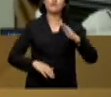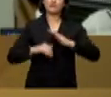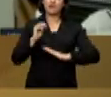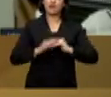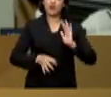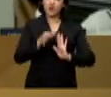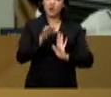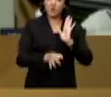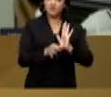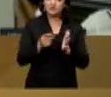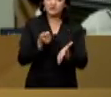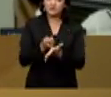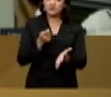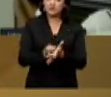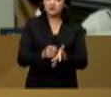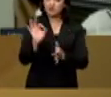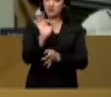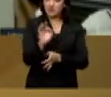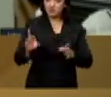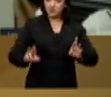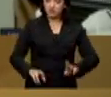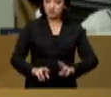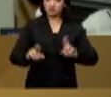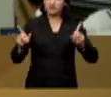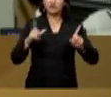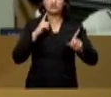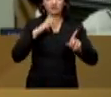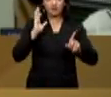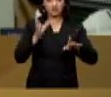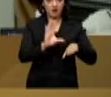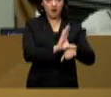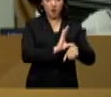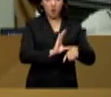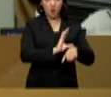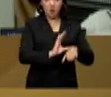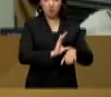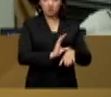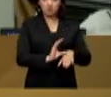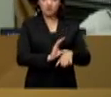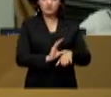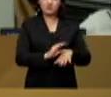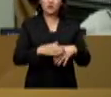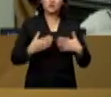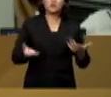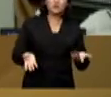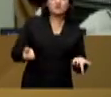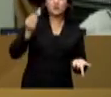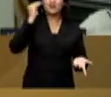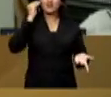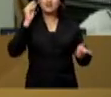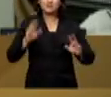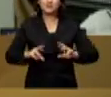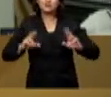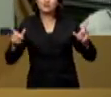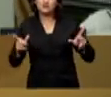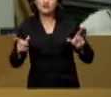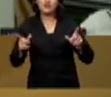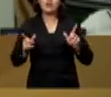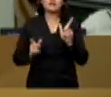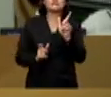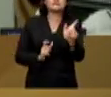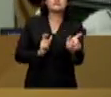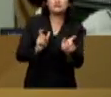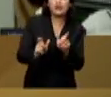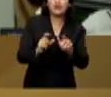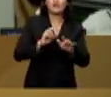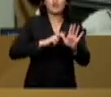de alíquota foi explicitada pela própria Constituição e a possível divergência de interpretação quanto aos vocábulos adotados pela